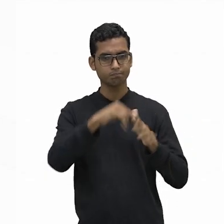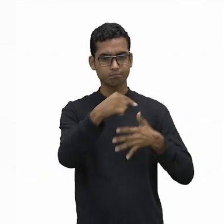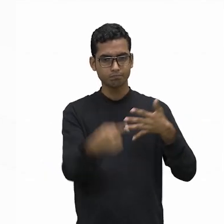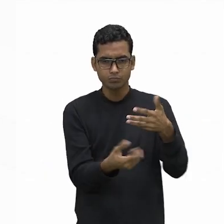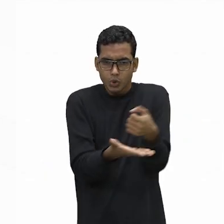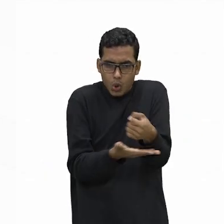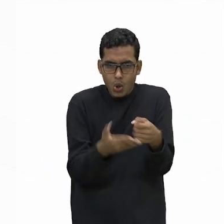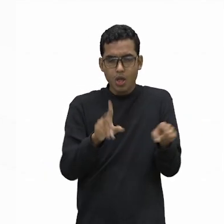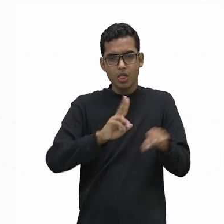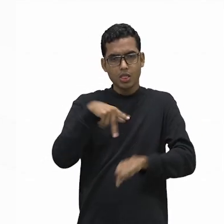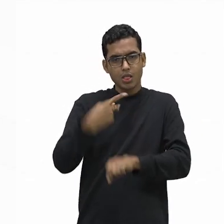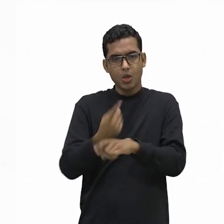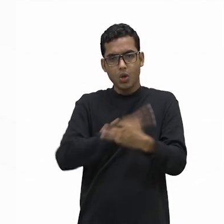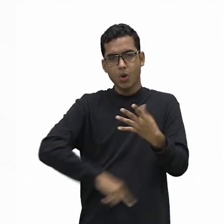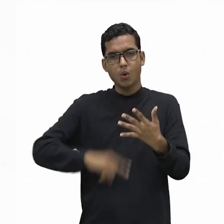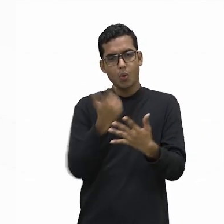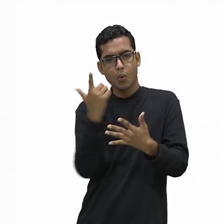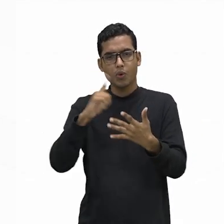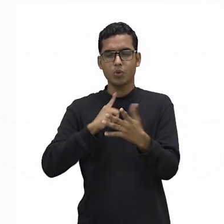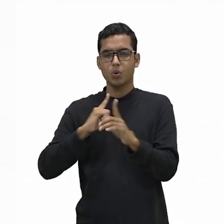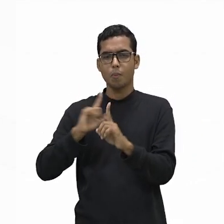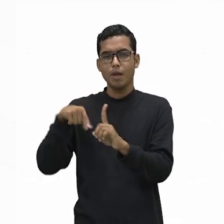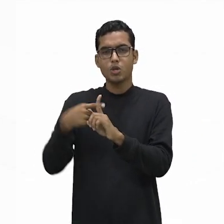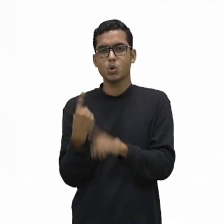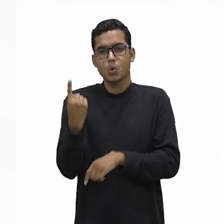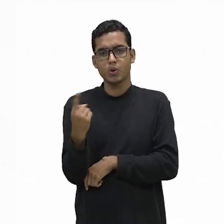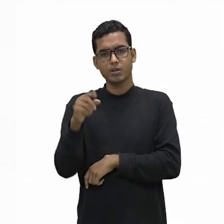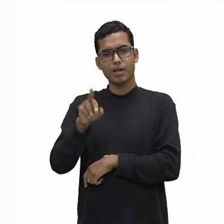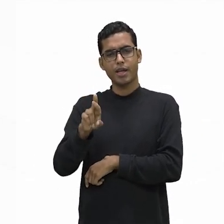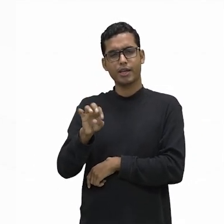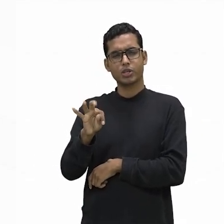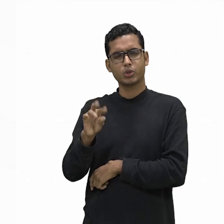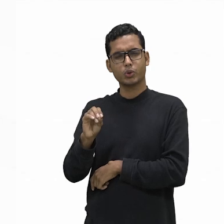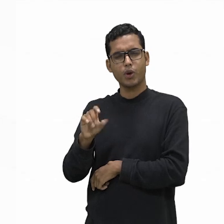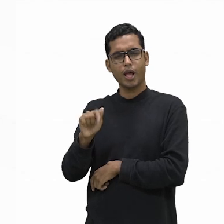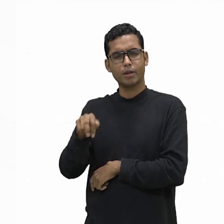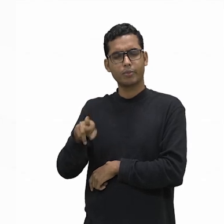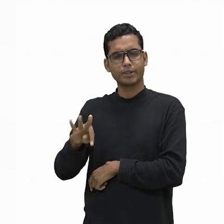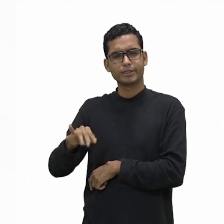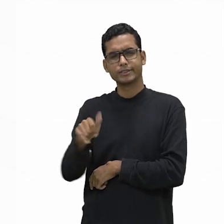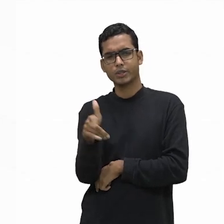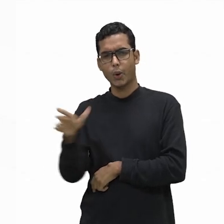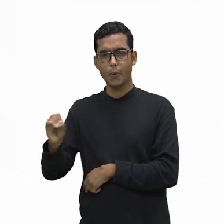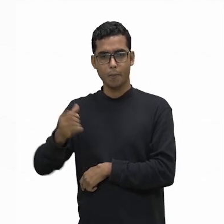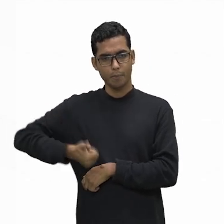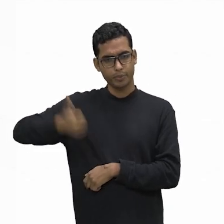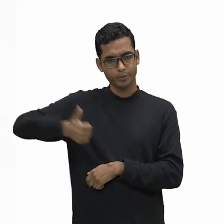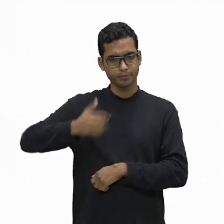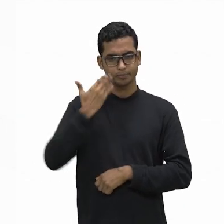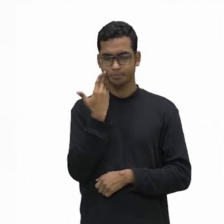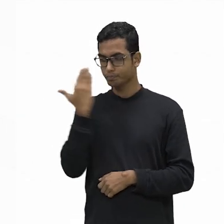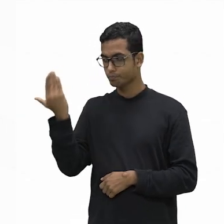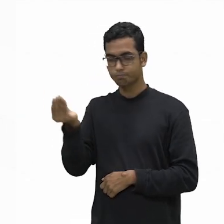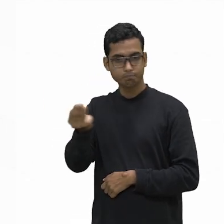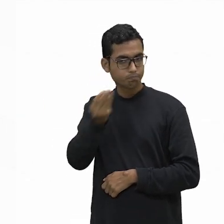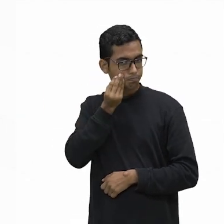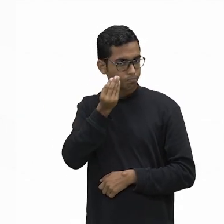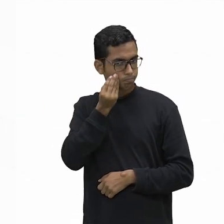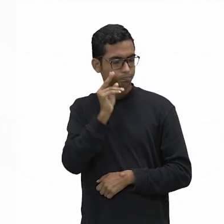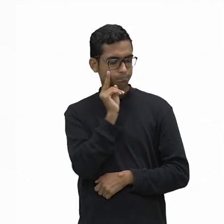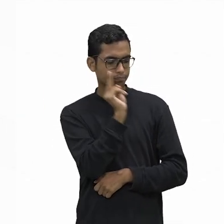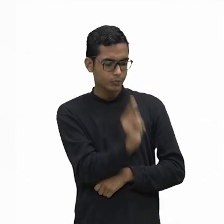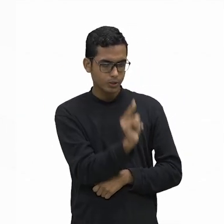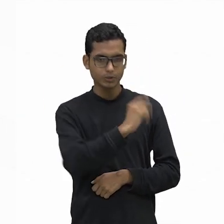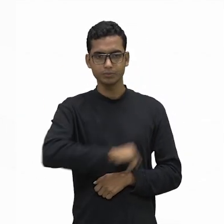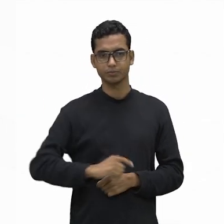mais um passo de retroalimentação. Então vamos aos 5 passos básicos, olha só. Faça uma observação, é o primeiro passo.